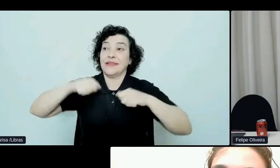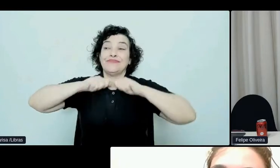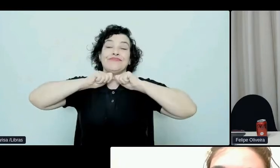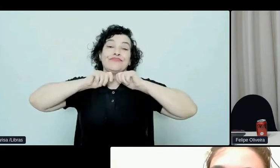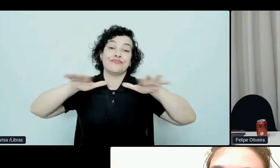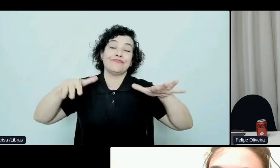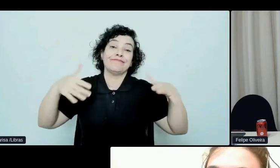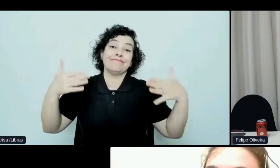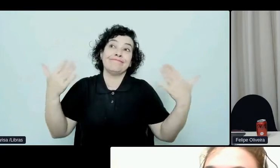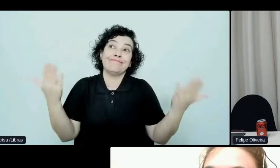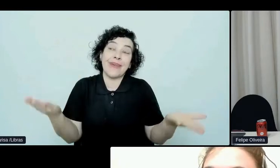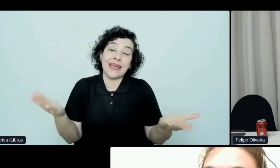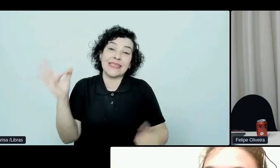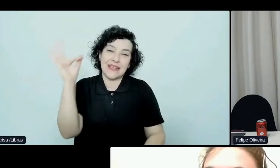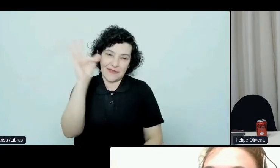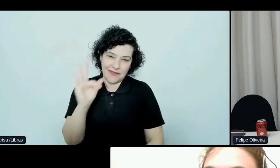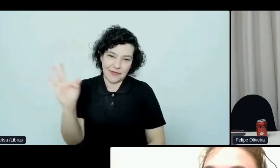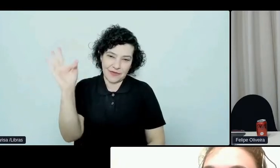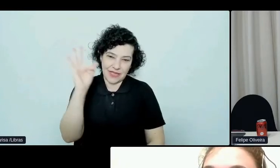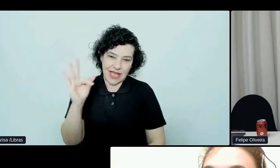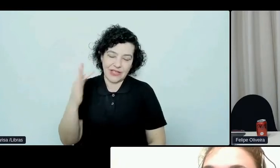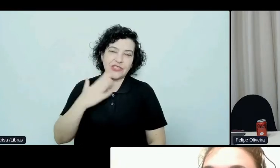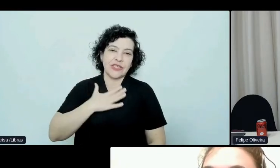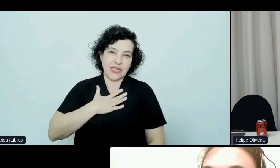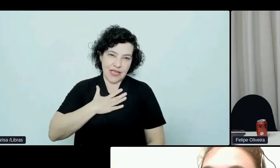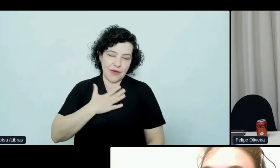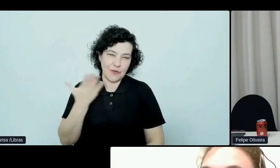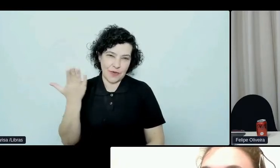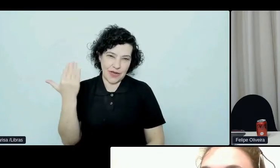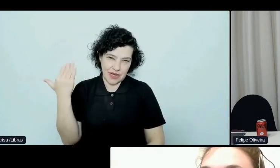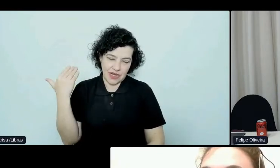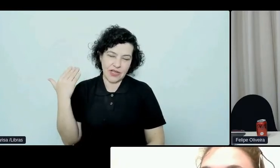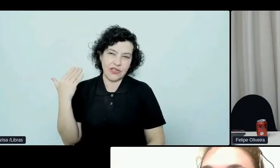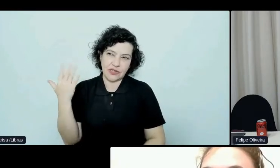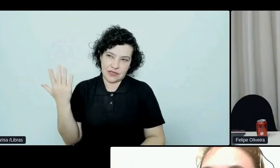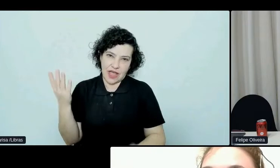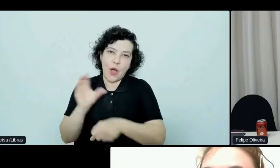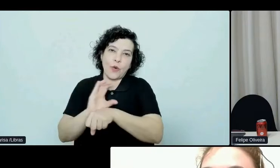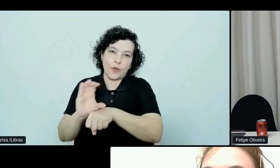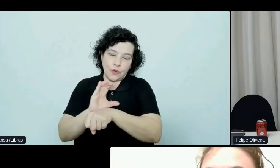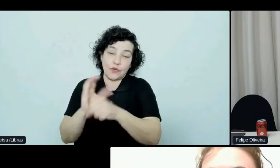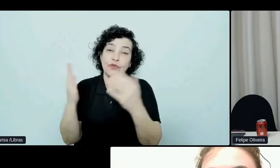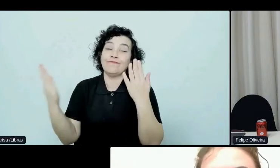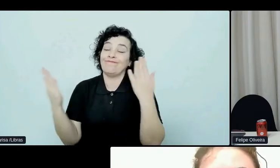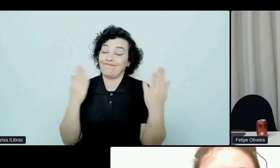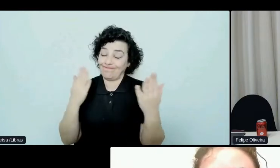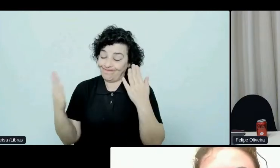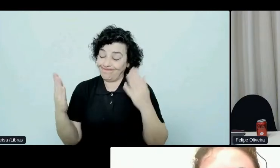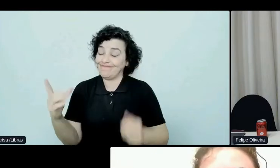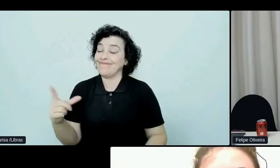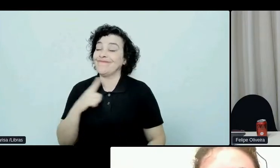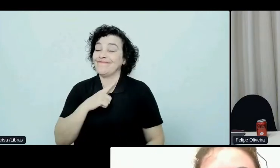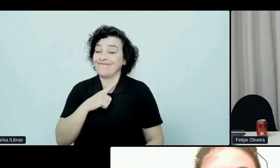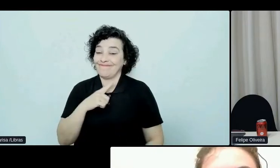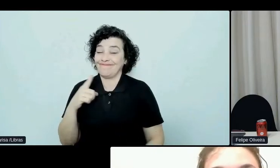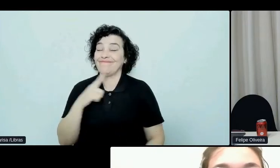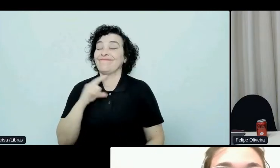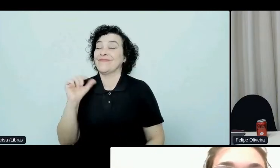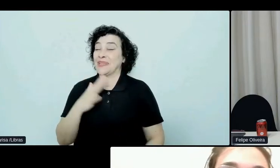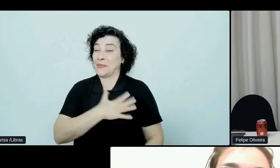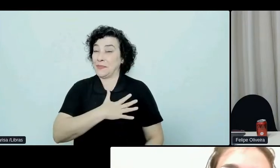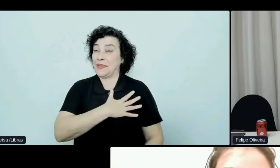é muito importante que a gente passe para os professores, para que seja multiplicado. Eles são uma fonte de multiplicação de